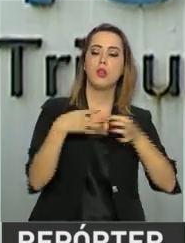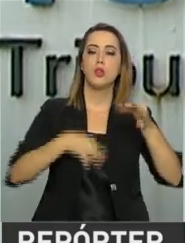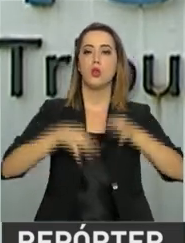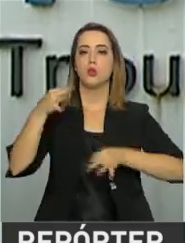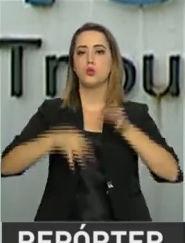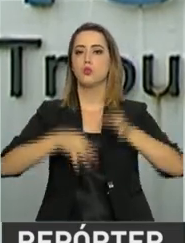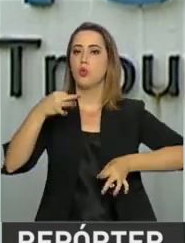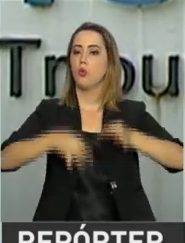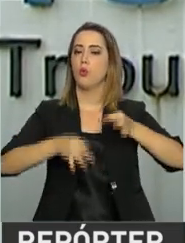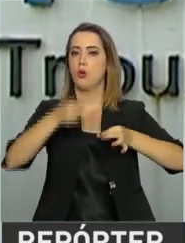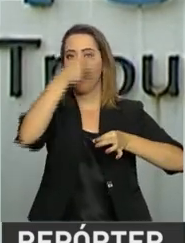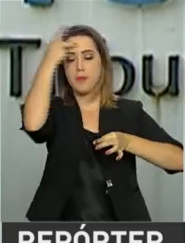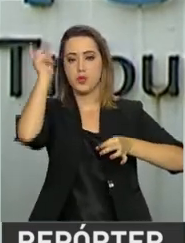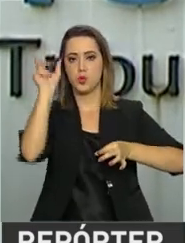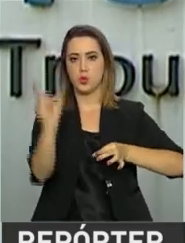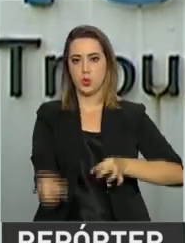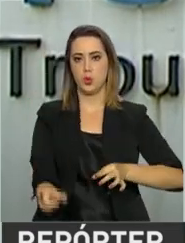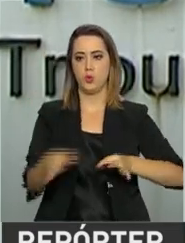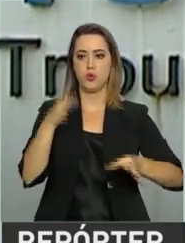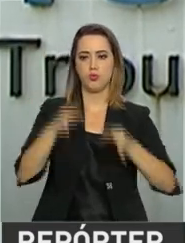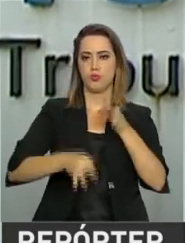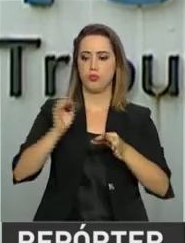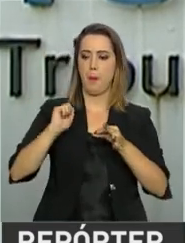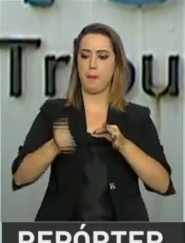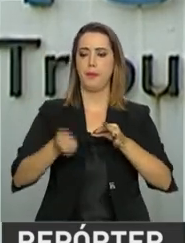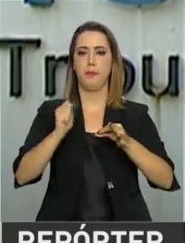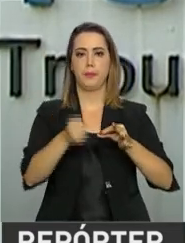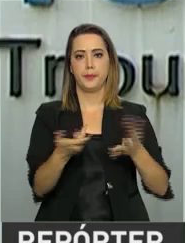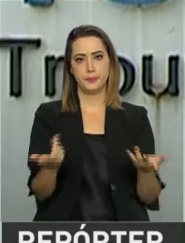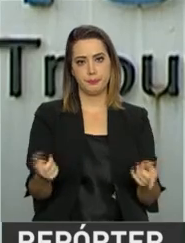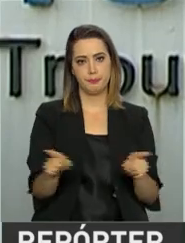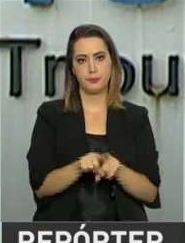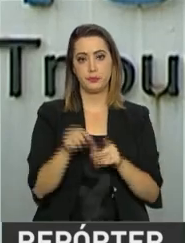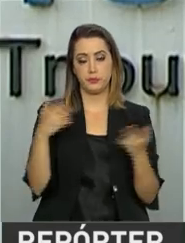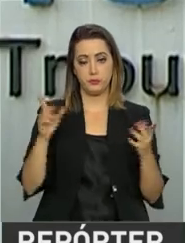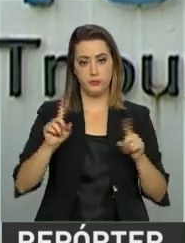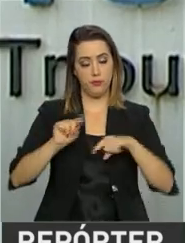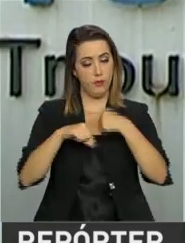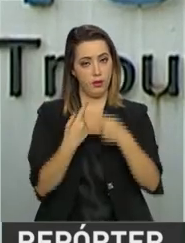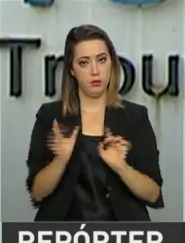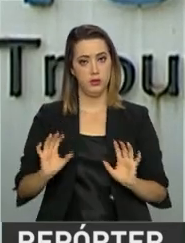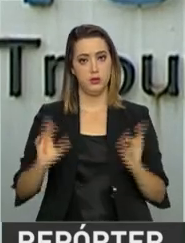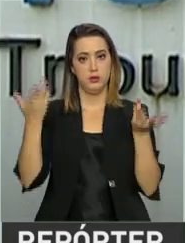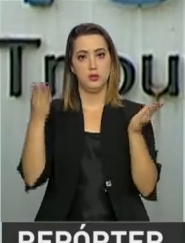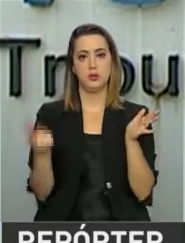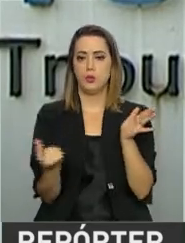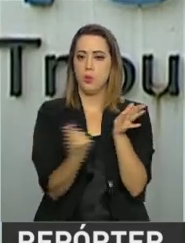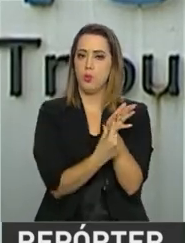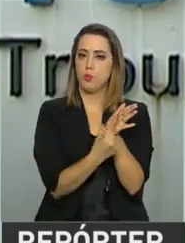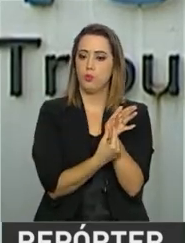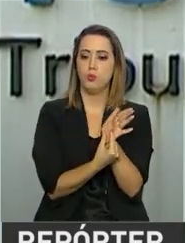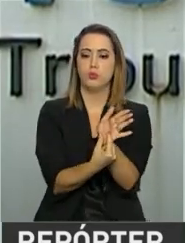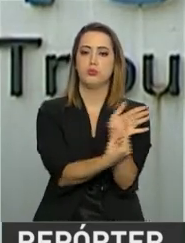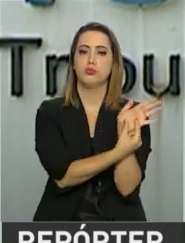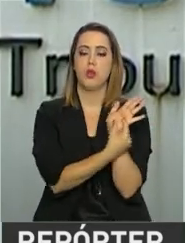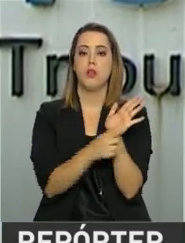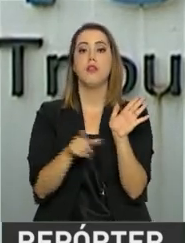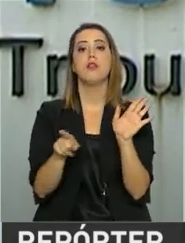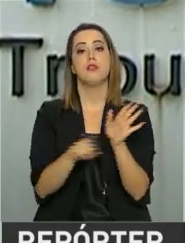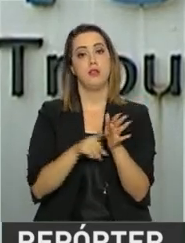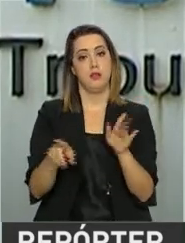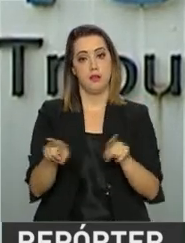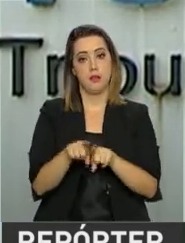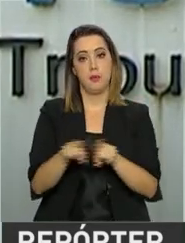aqui no evento na sede do tst em brasília vai ser lançado um selo comemorativo e um livro chamado